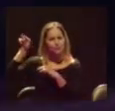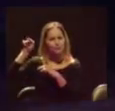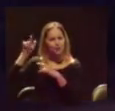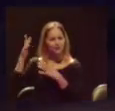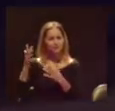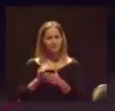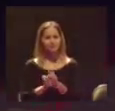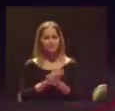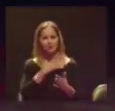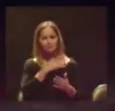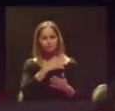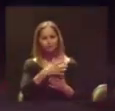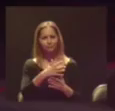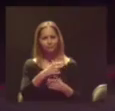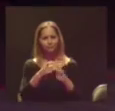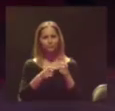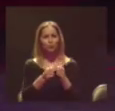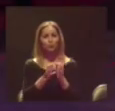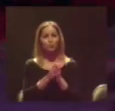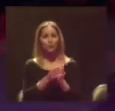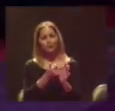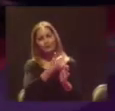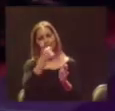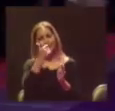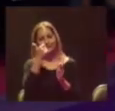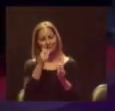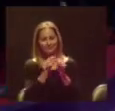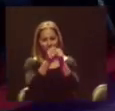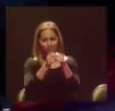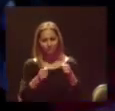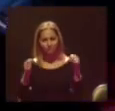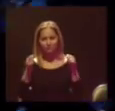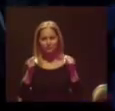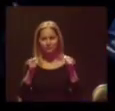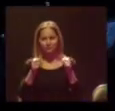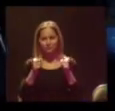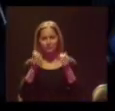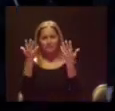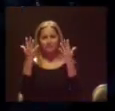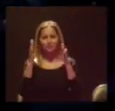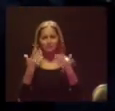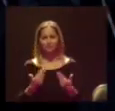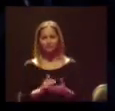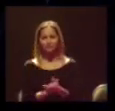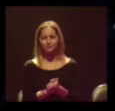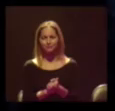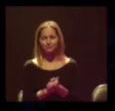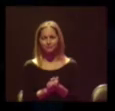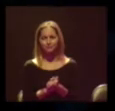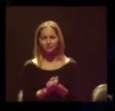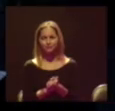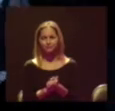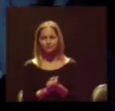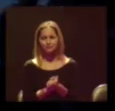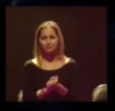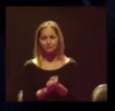espetáculo, estão todos aqui para serem aplaudidos. É onde?